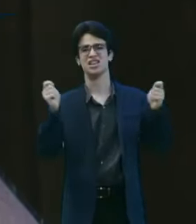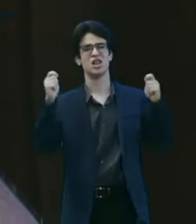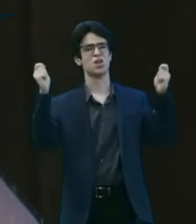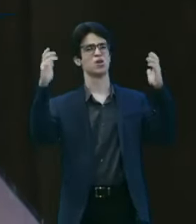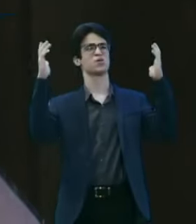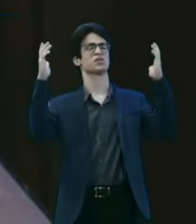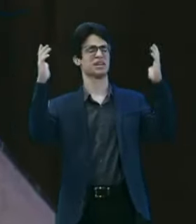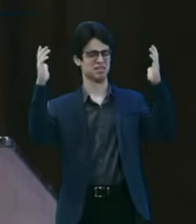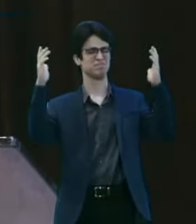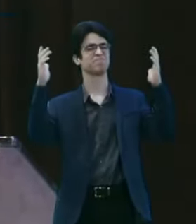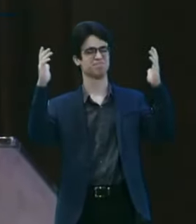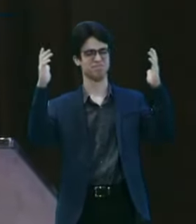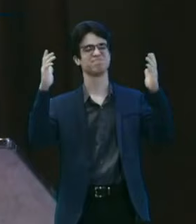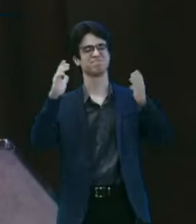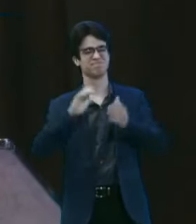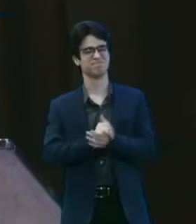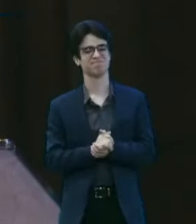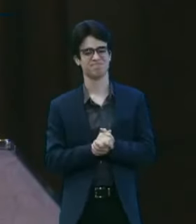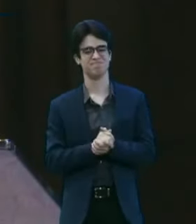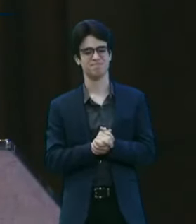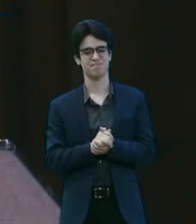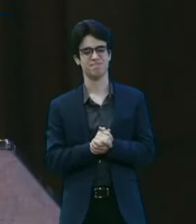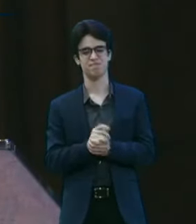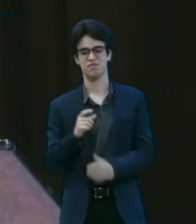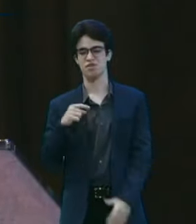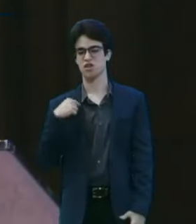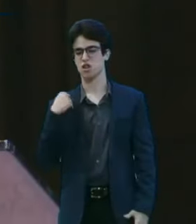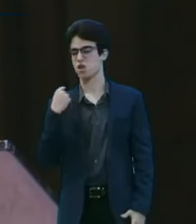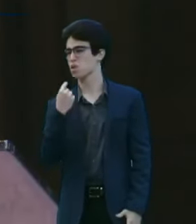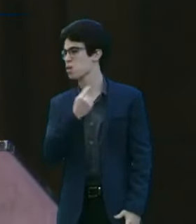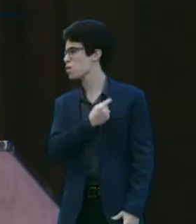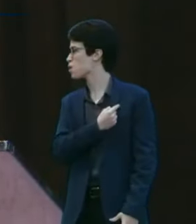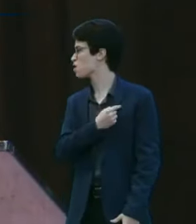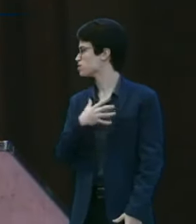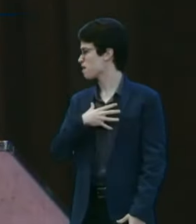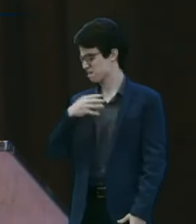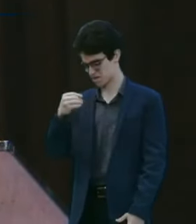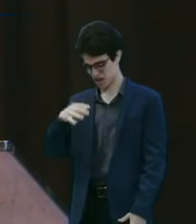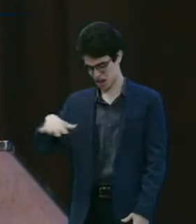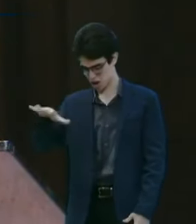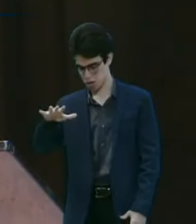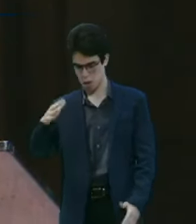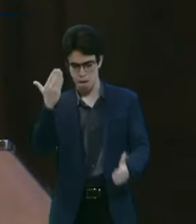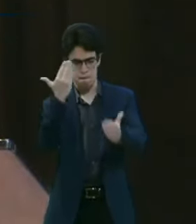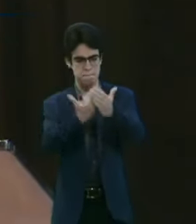Aleluia. Nós não vamos perder os nossos filhos.